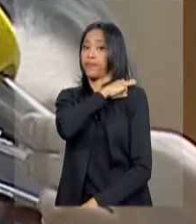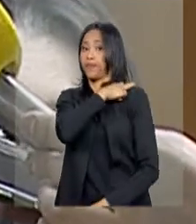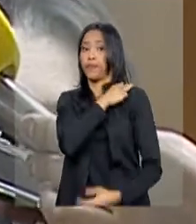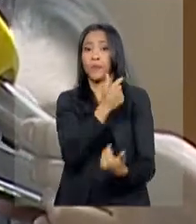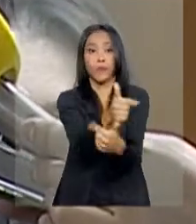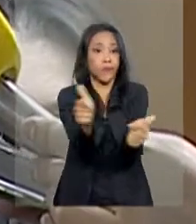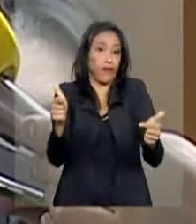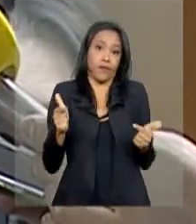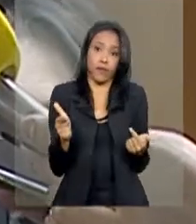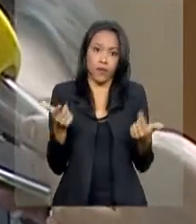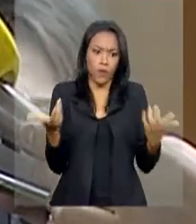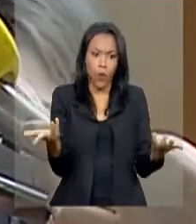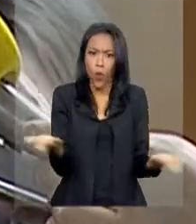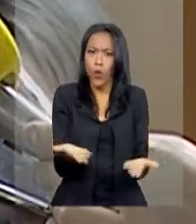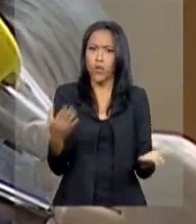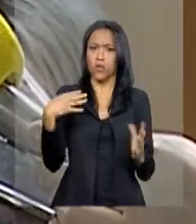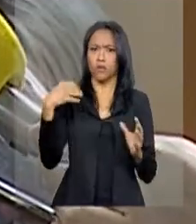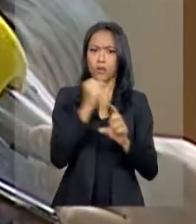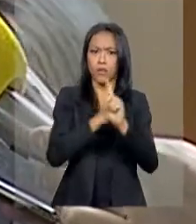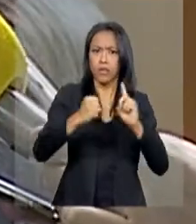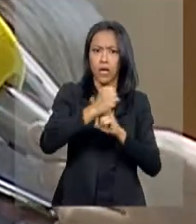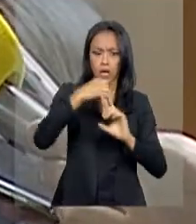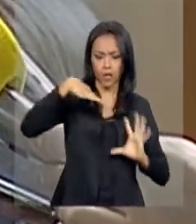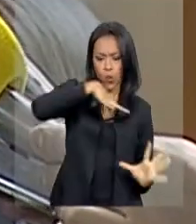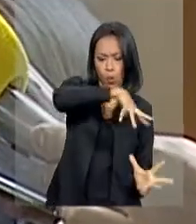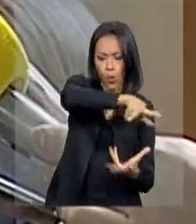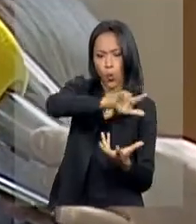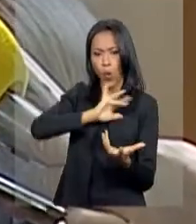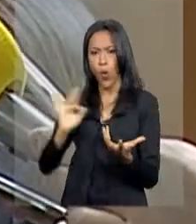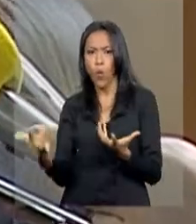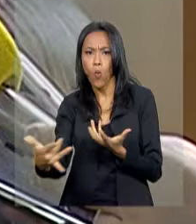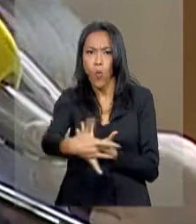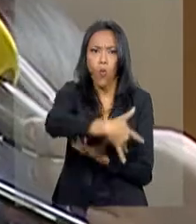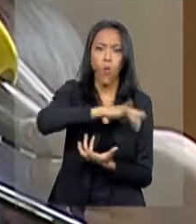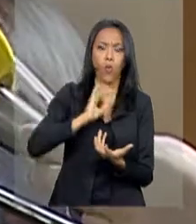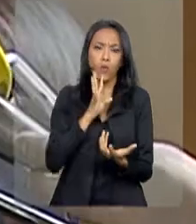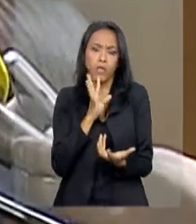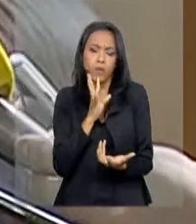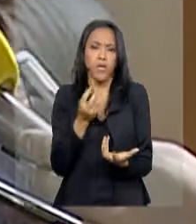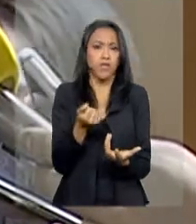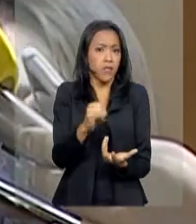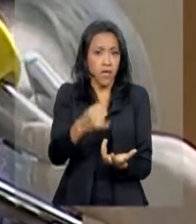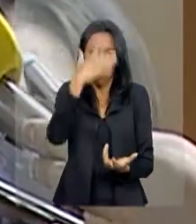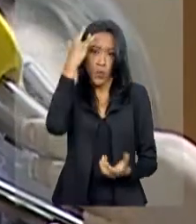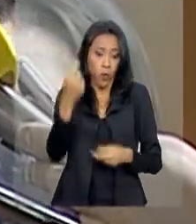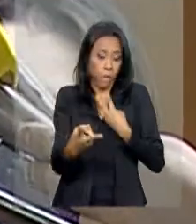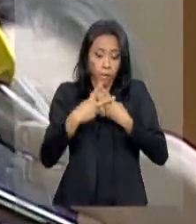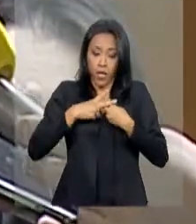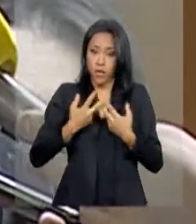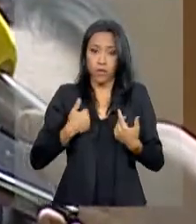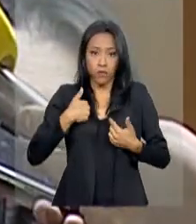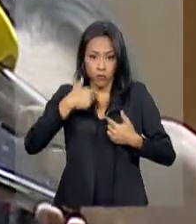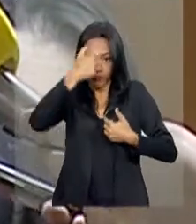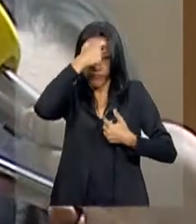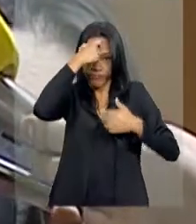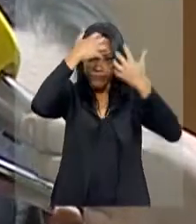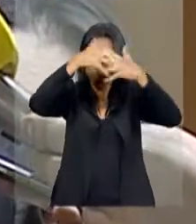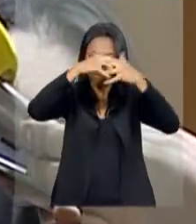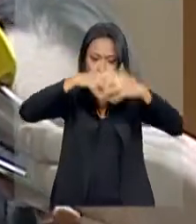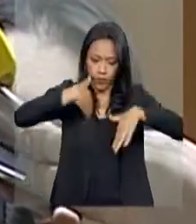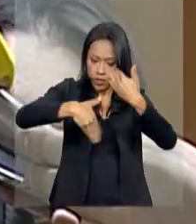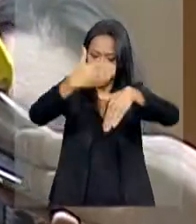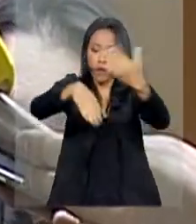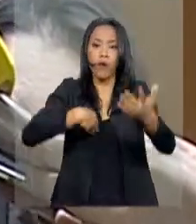sociedade que se globaliza que exige cada vez mais conhecimento se o preso não desenvolvem suas habilidades sua capacidade educacional ele não